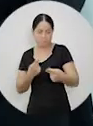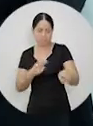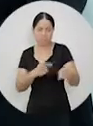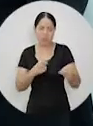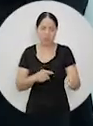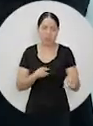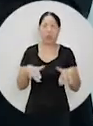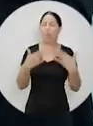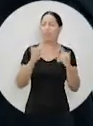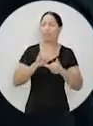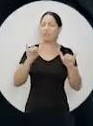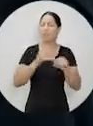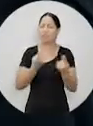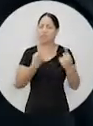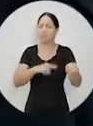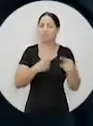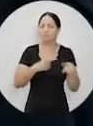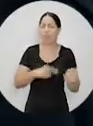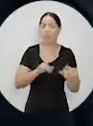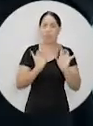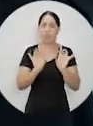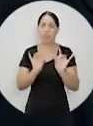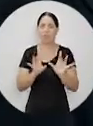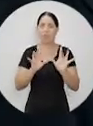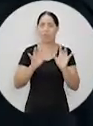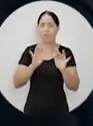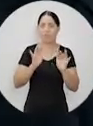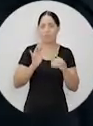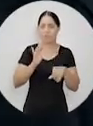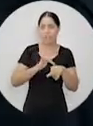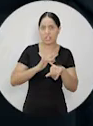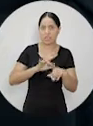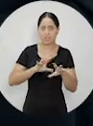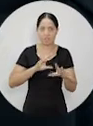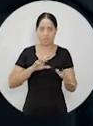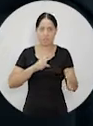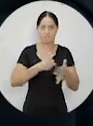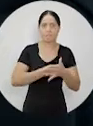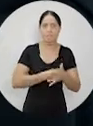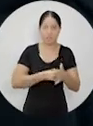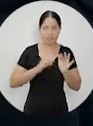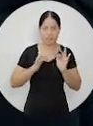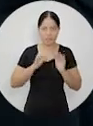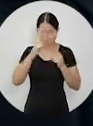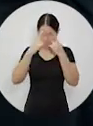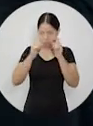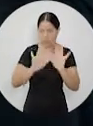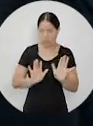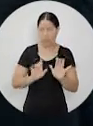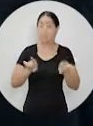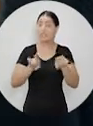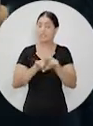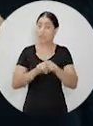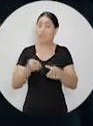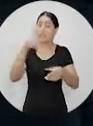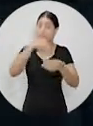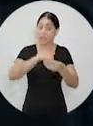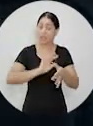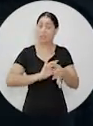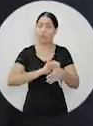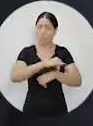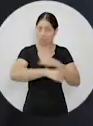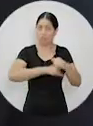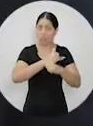na verdade, quando a gente fala em ataques, a gente não fala só nos ataques físicos, mas também nos ataques virtuais. Nós sabemos que hoje as fake